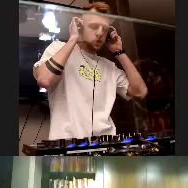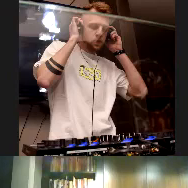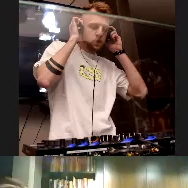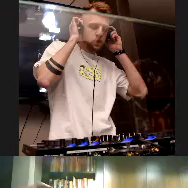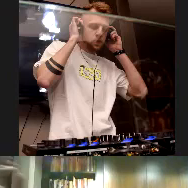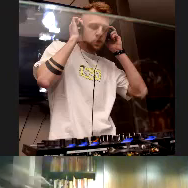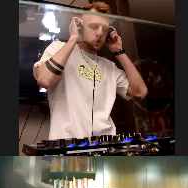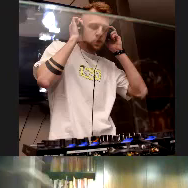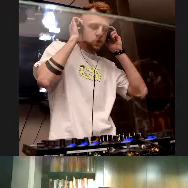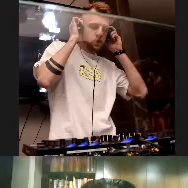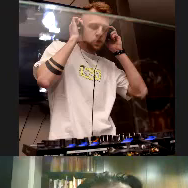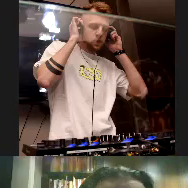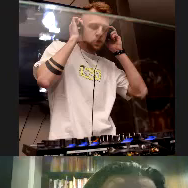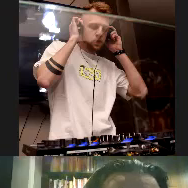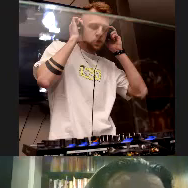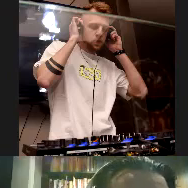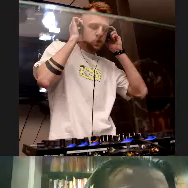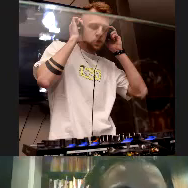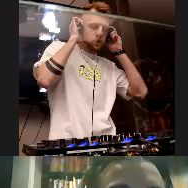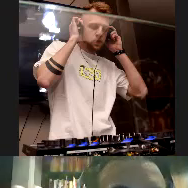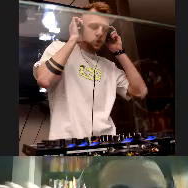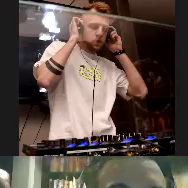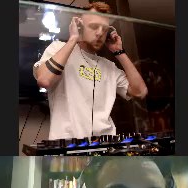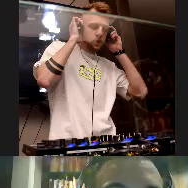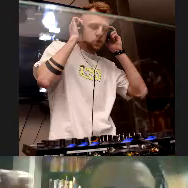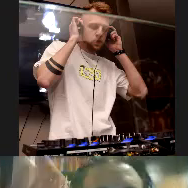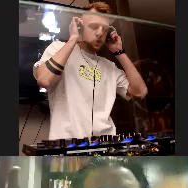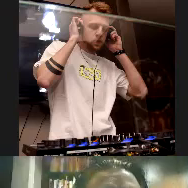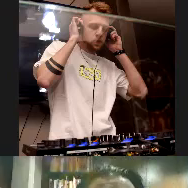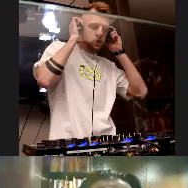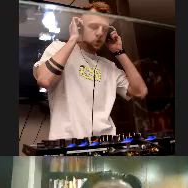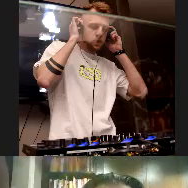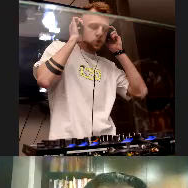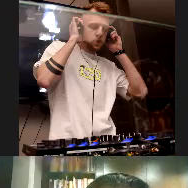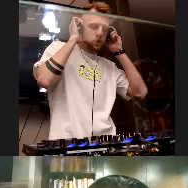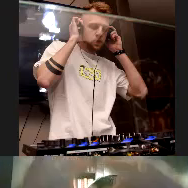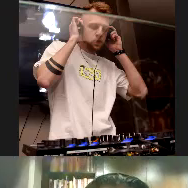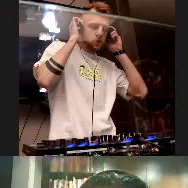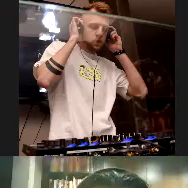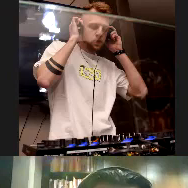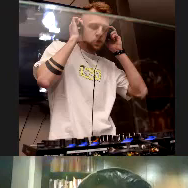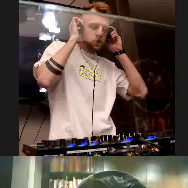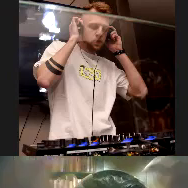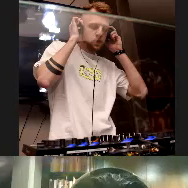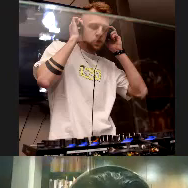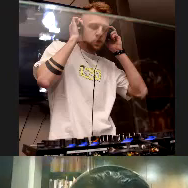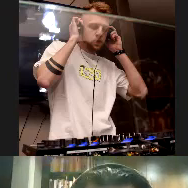eu acho que um dos grandes segredos da engenharia é ser humilde quanto à natureza. Não é a natureza bonitinha, é essa coisa